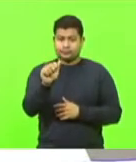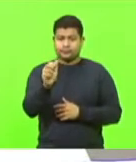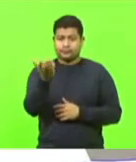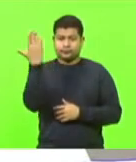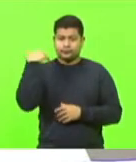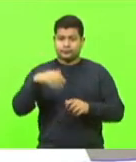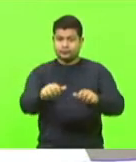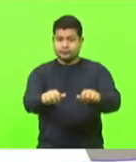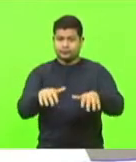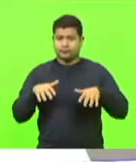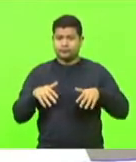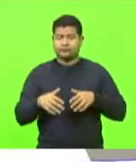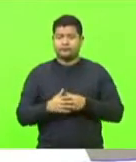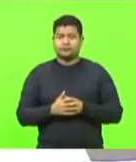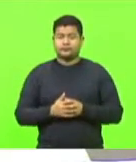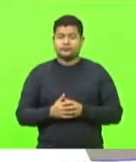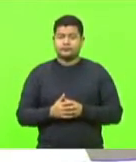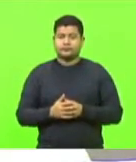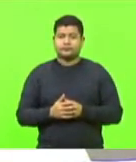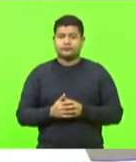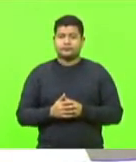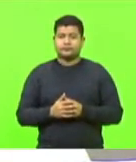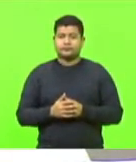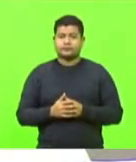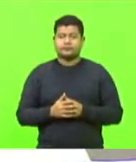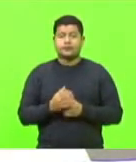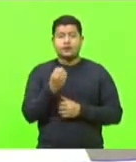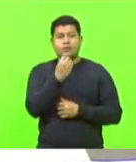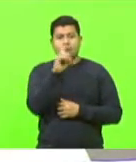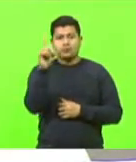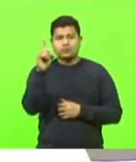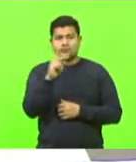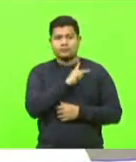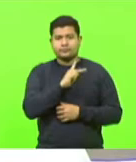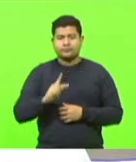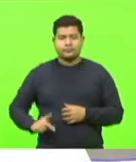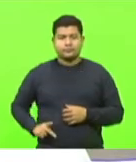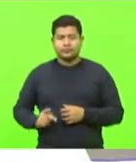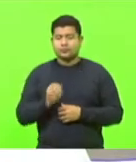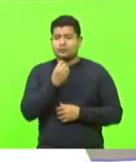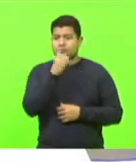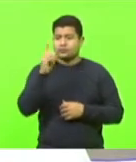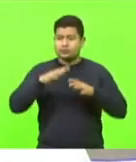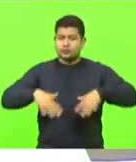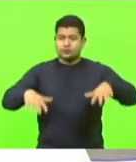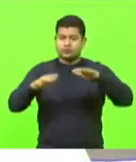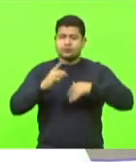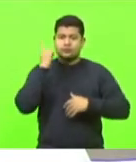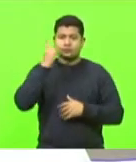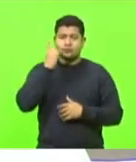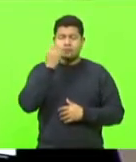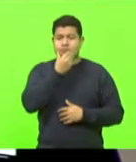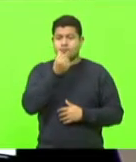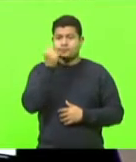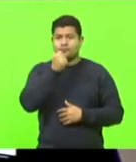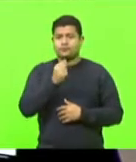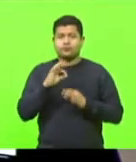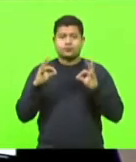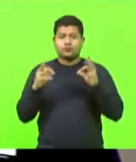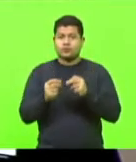sessão anterior. Por favor, deputado. Bom dia, presidente. Bom dia a todos os deputados e deputadas que nos